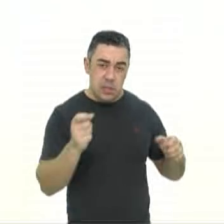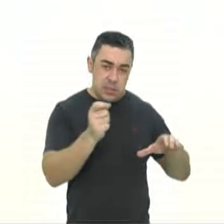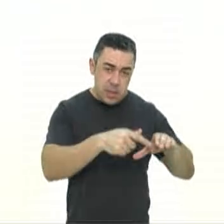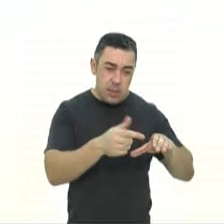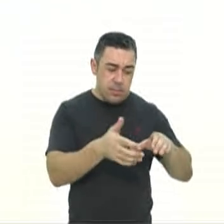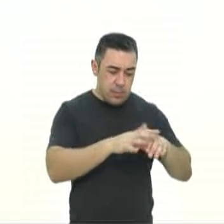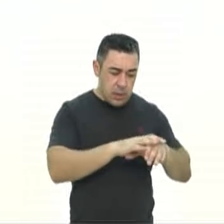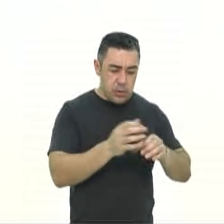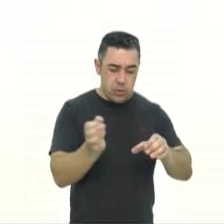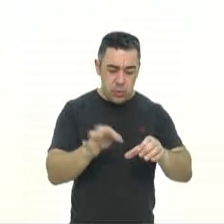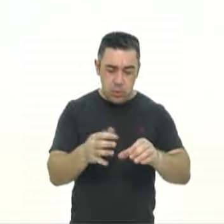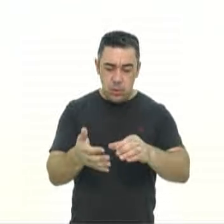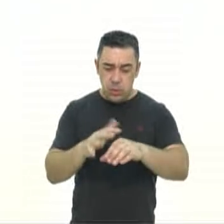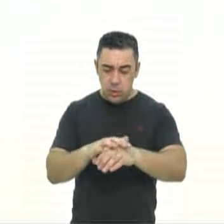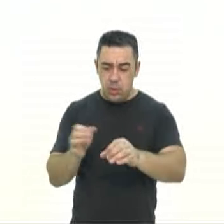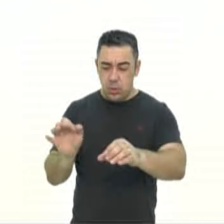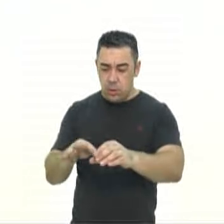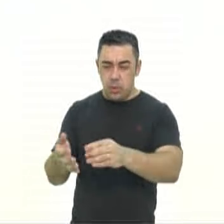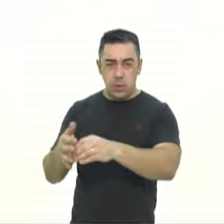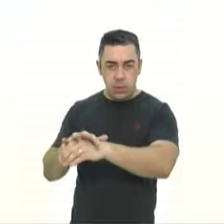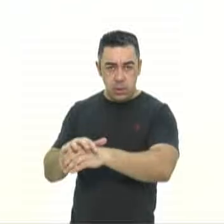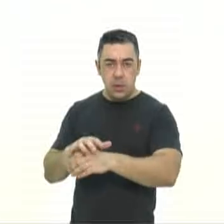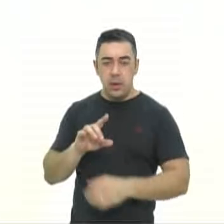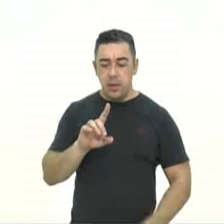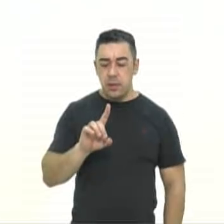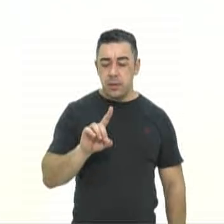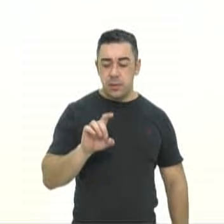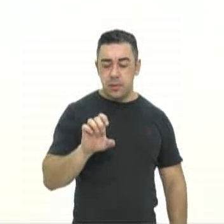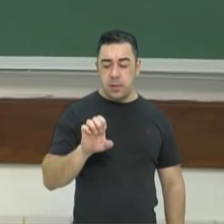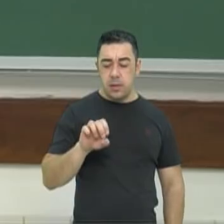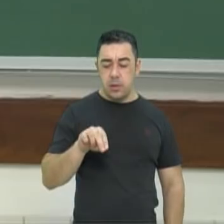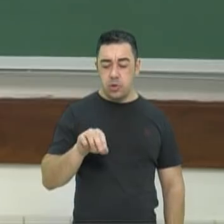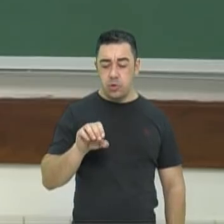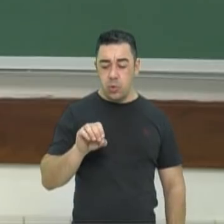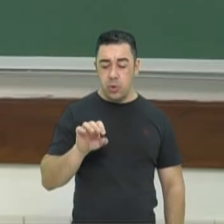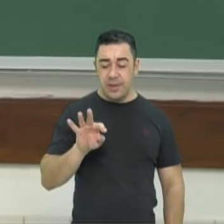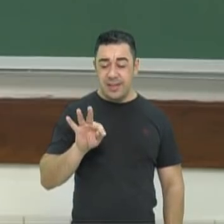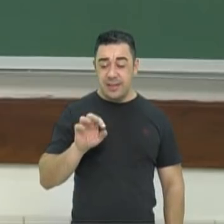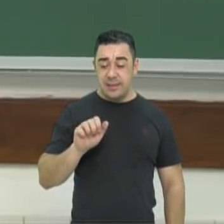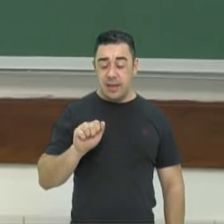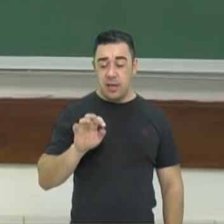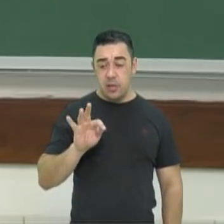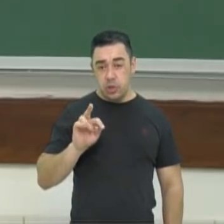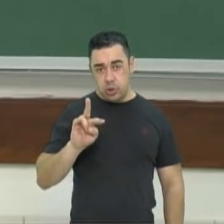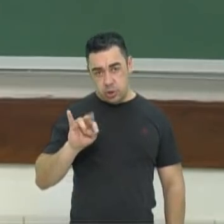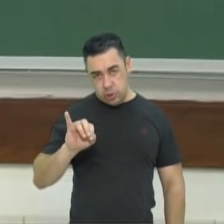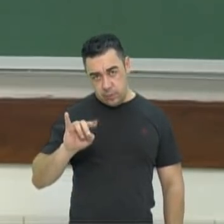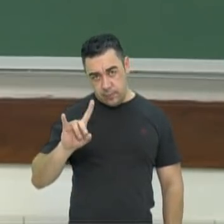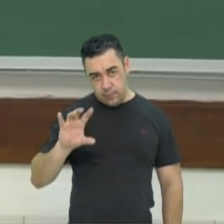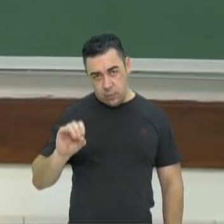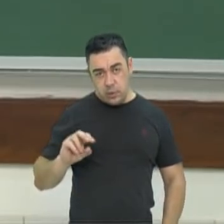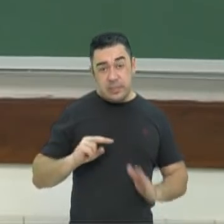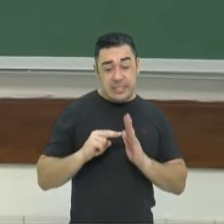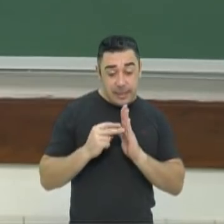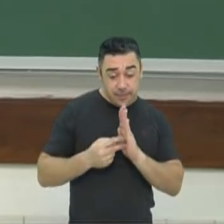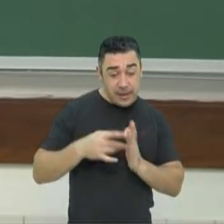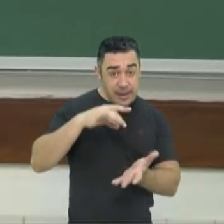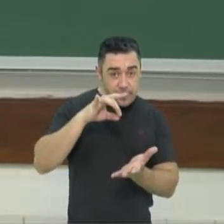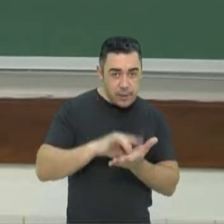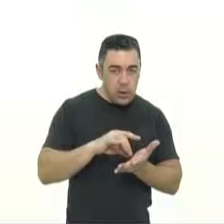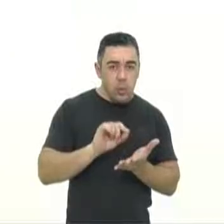sentido denotativo. Então, lembram? Denotativo, de dicionário. Então, sentido real, aquele que